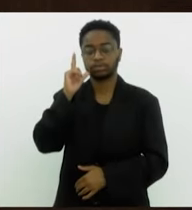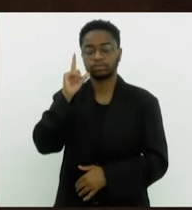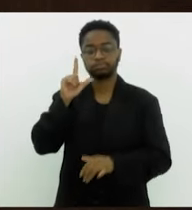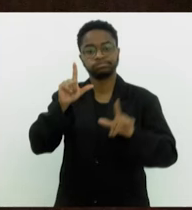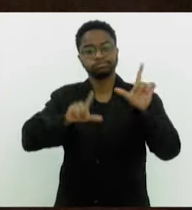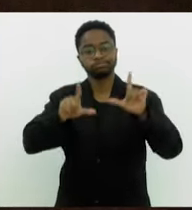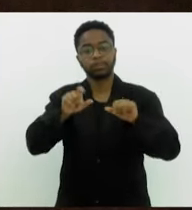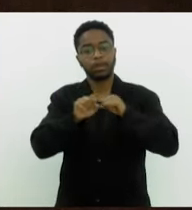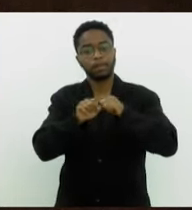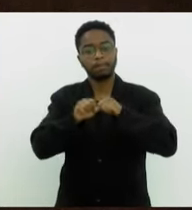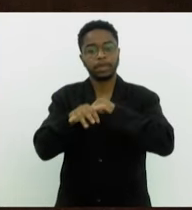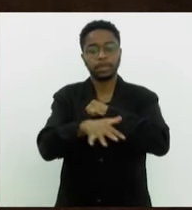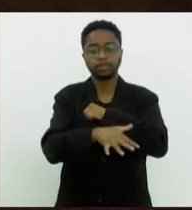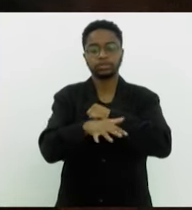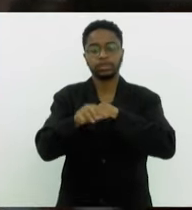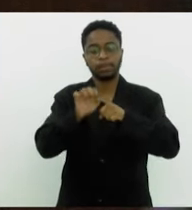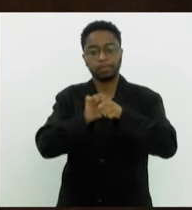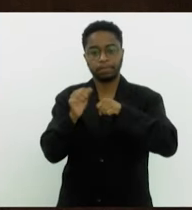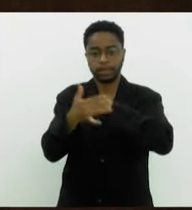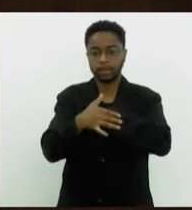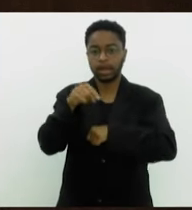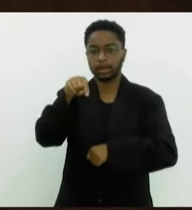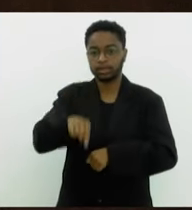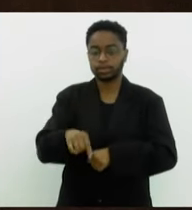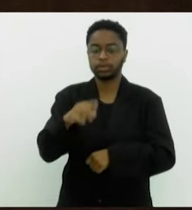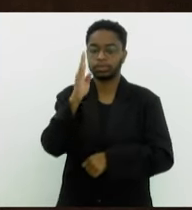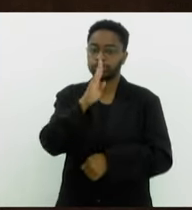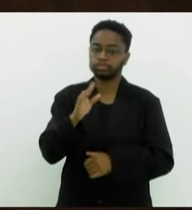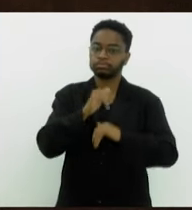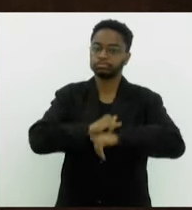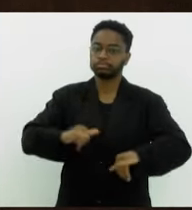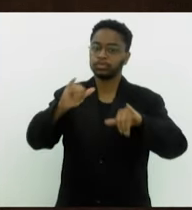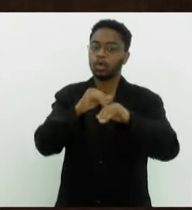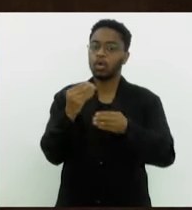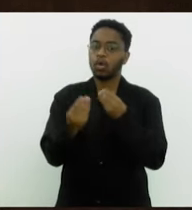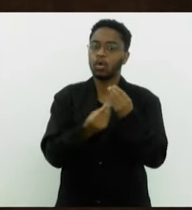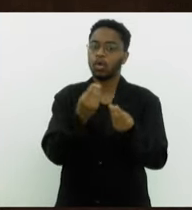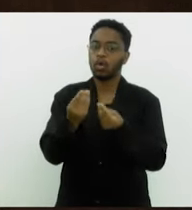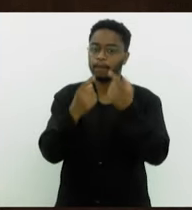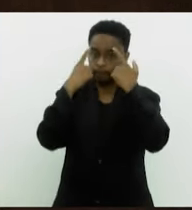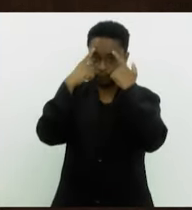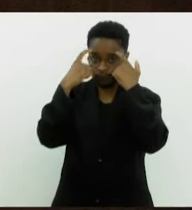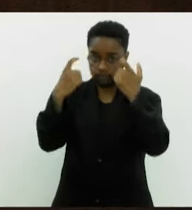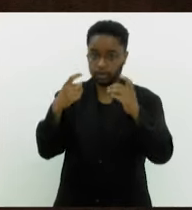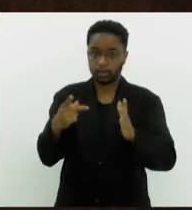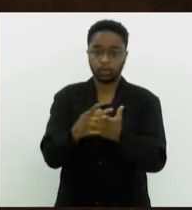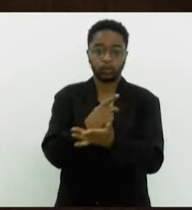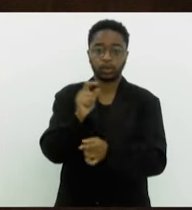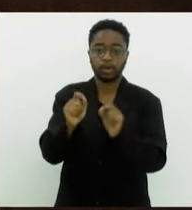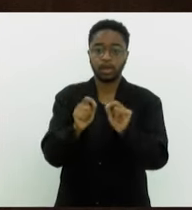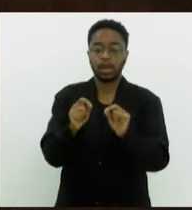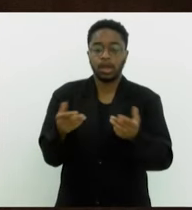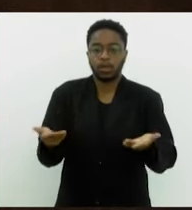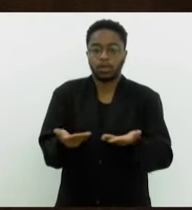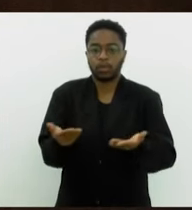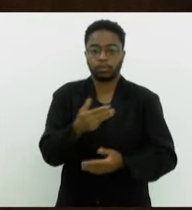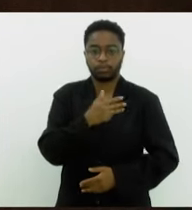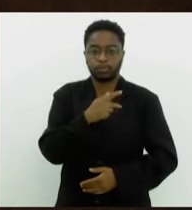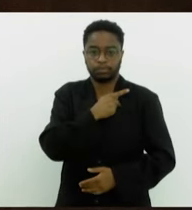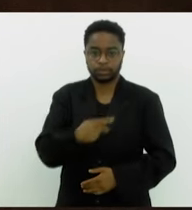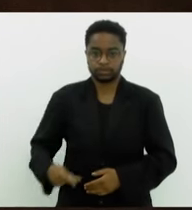do Brasil com relação à forma agressiva como o filho do atual presidente da